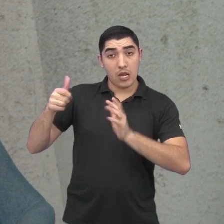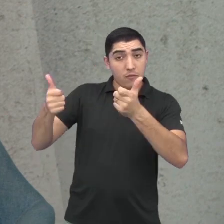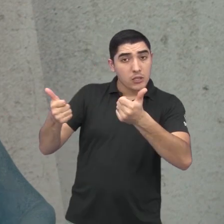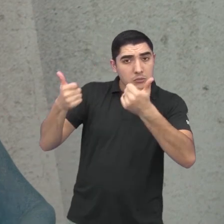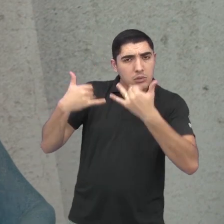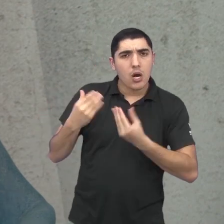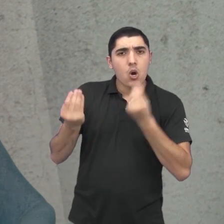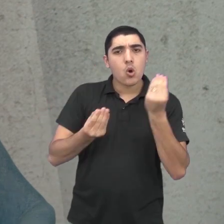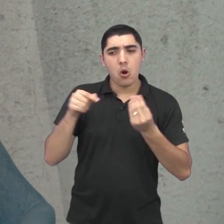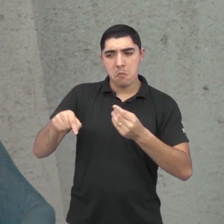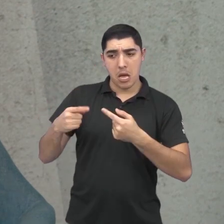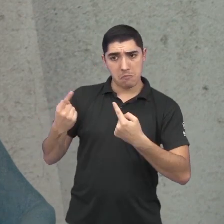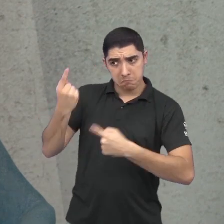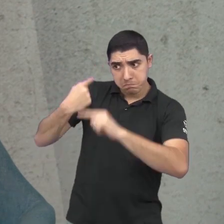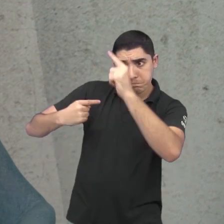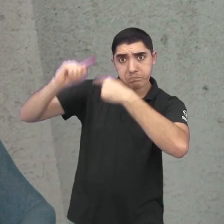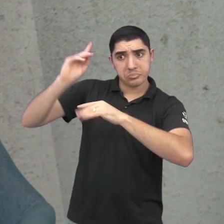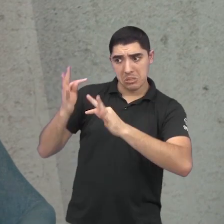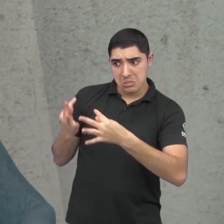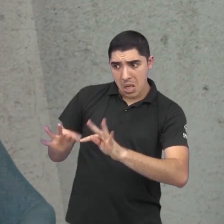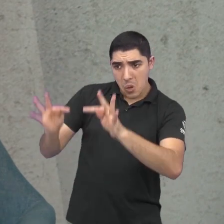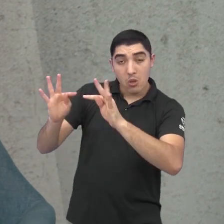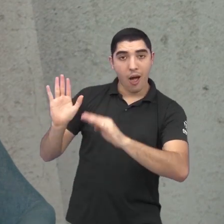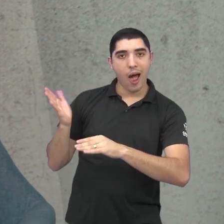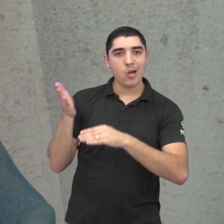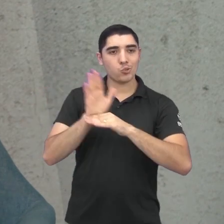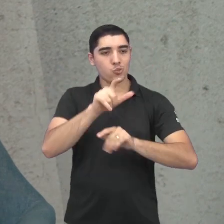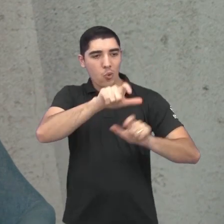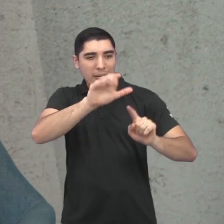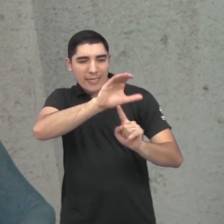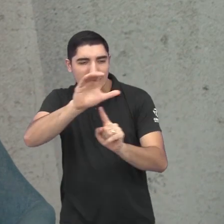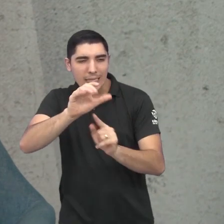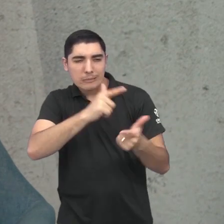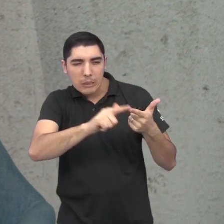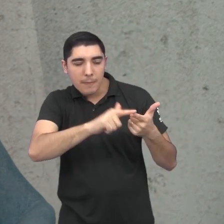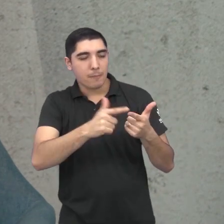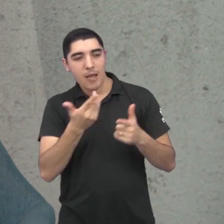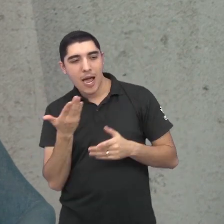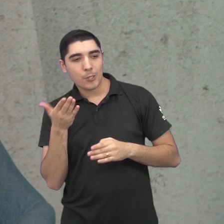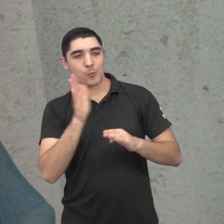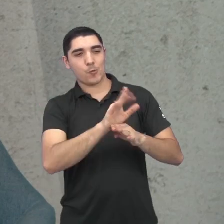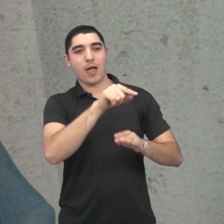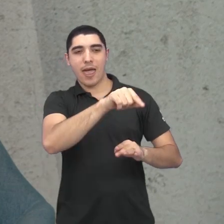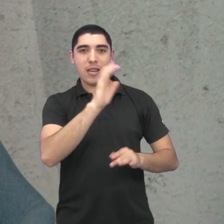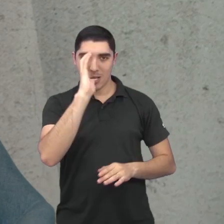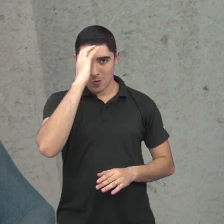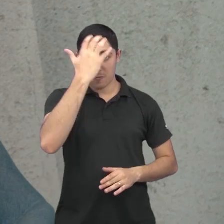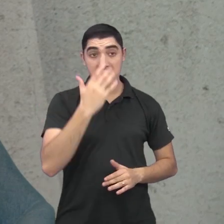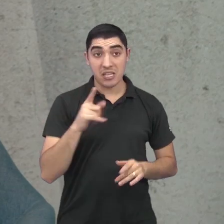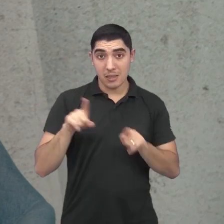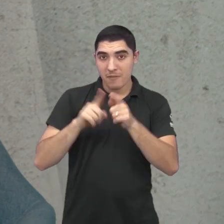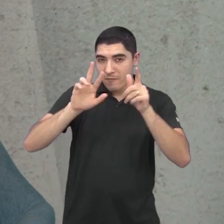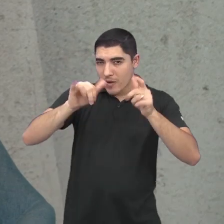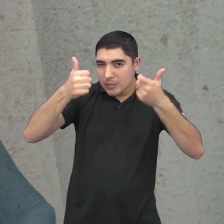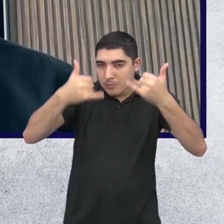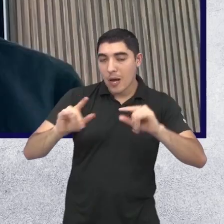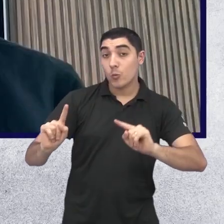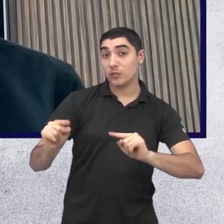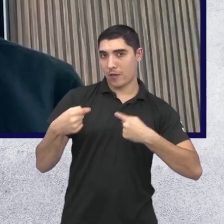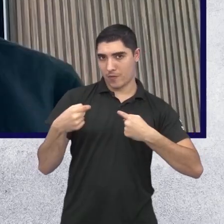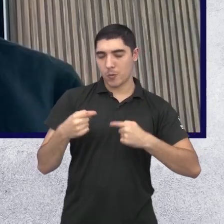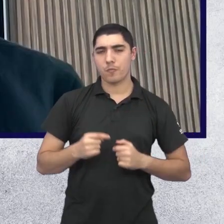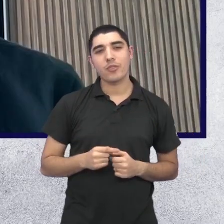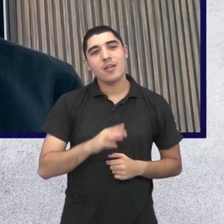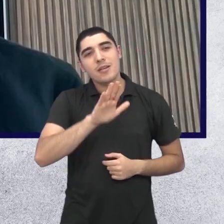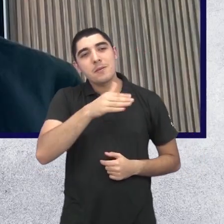as necessidades dos seus clientes e os maiores desafios dessa profissão no decorrer desses anos, viu? Bruno, seja muito